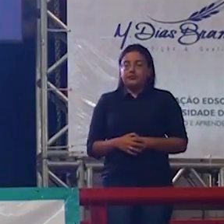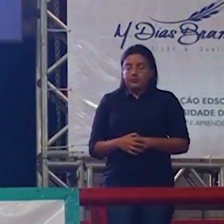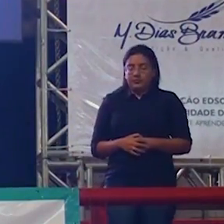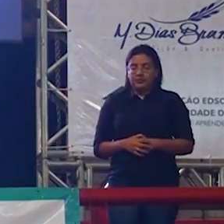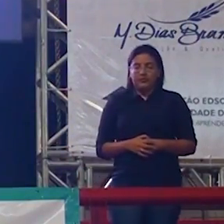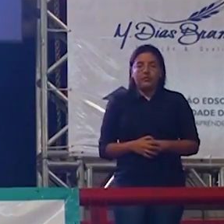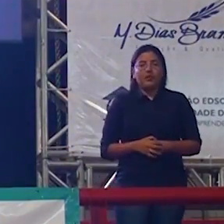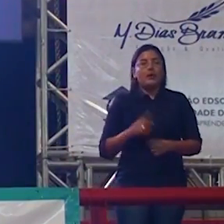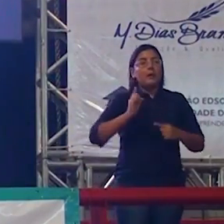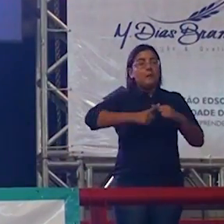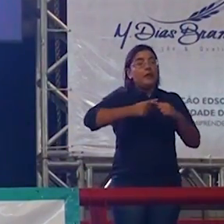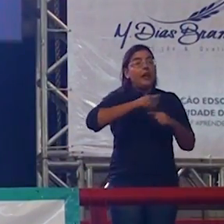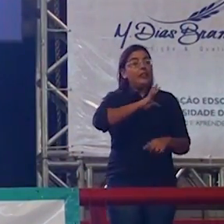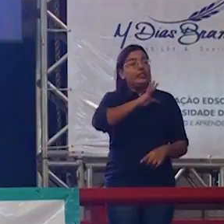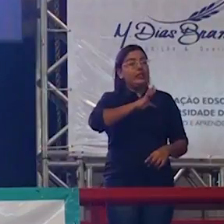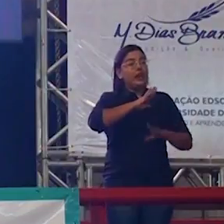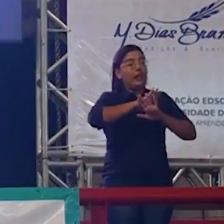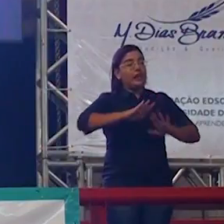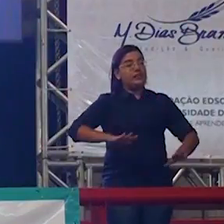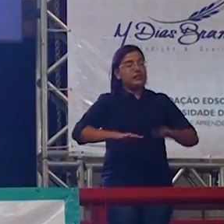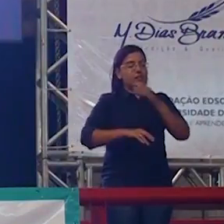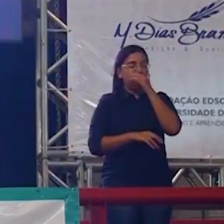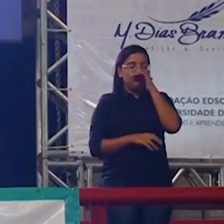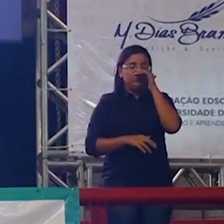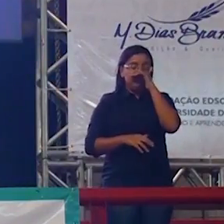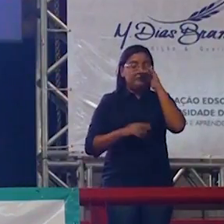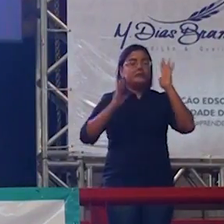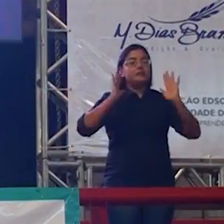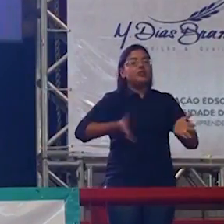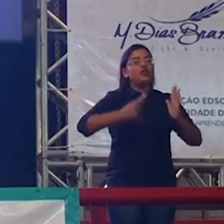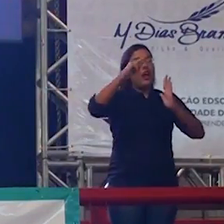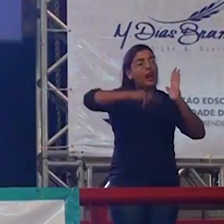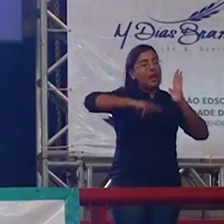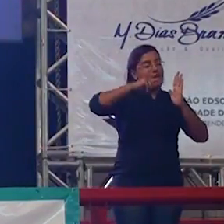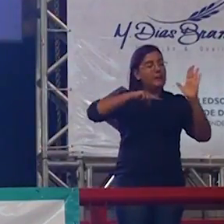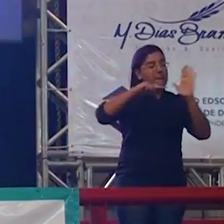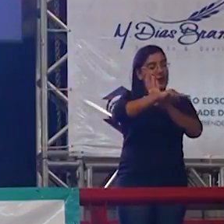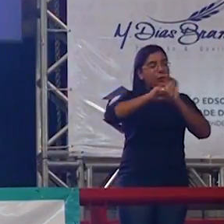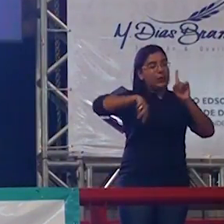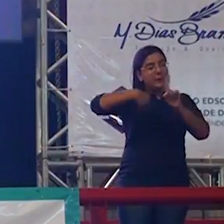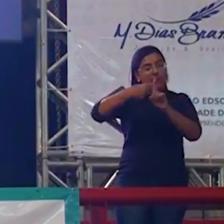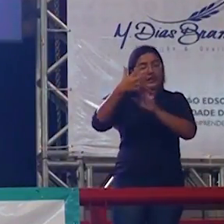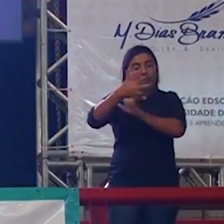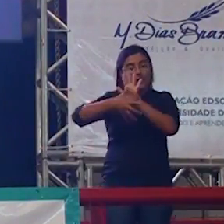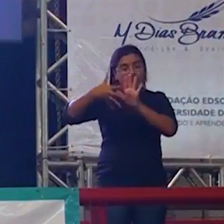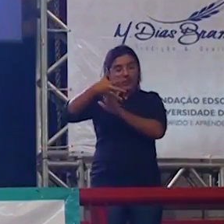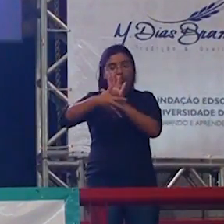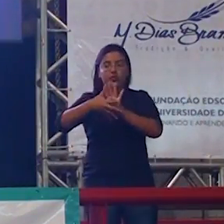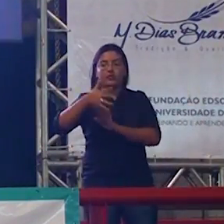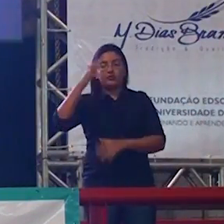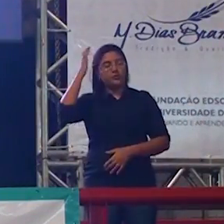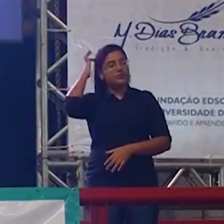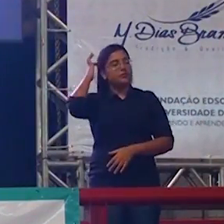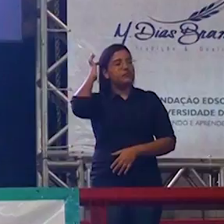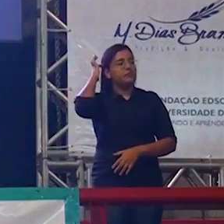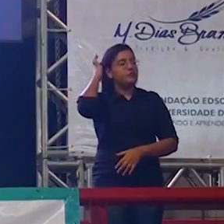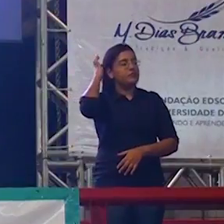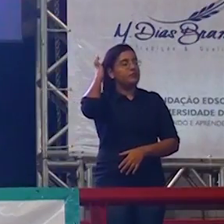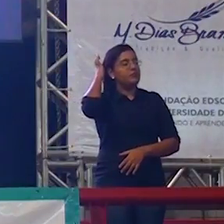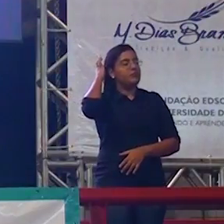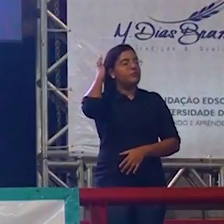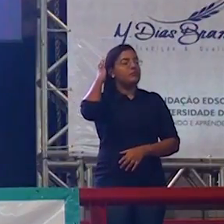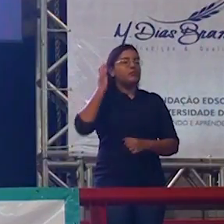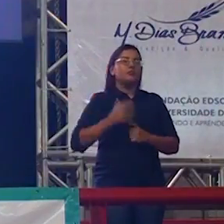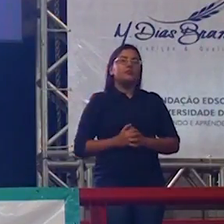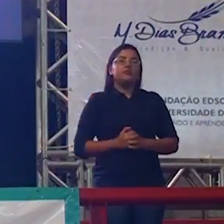ficando doido, mas é porque eu estou usando a técnica certa. Eu já li a pergunta e leio o texto. Quando eu termino de ler o texto, eu dou só uma lida rápida na pergunta de